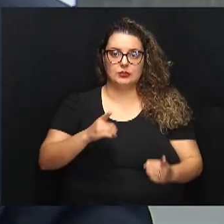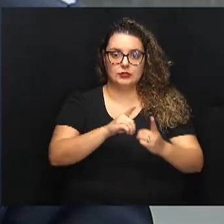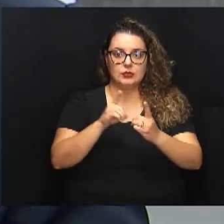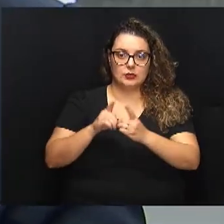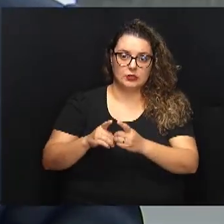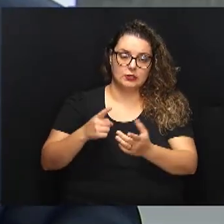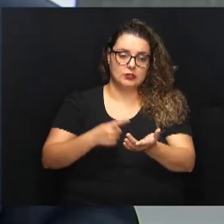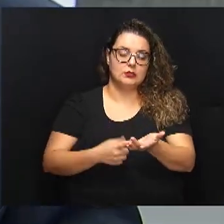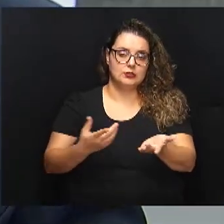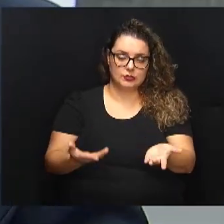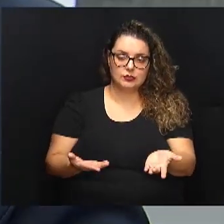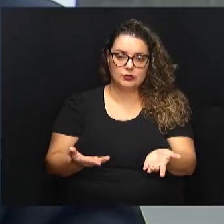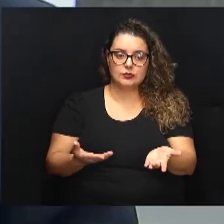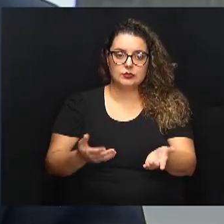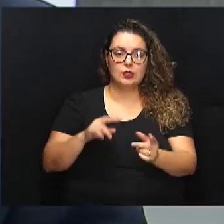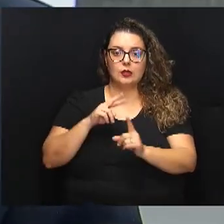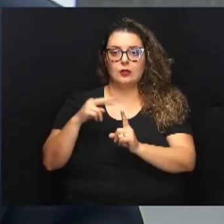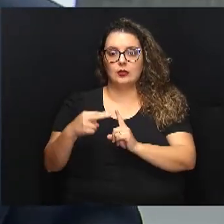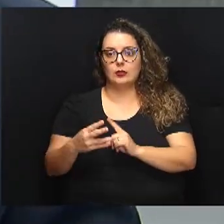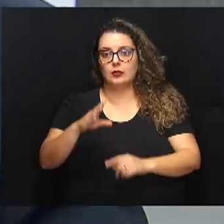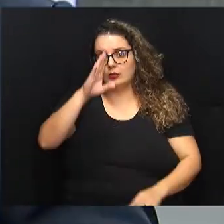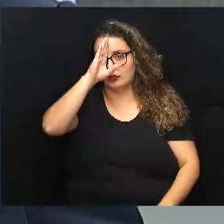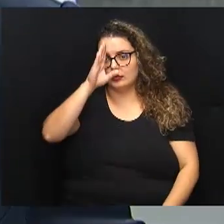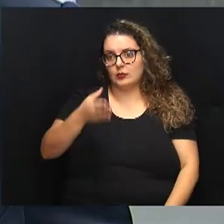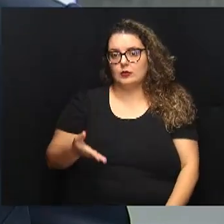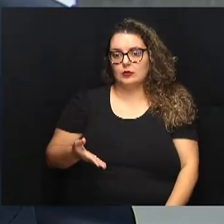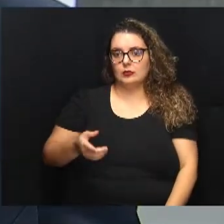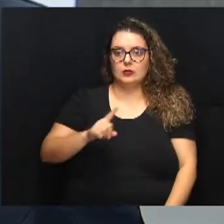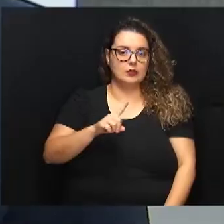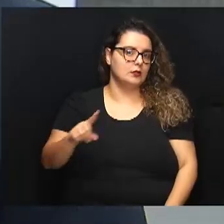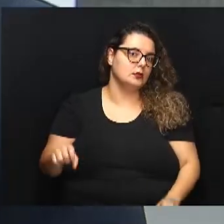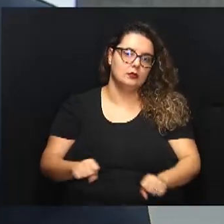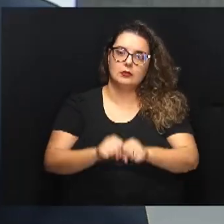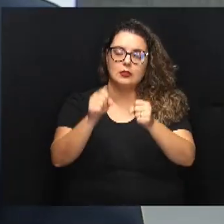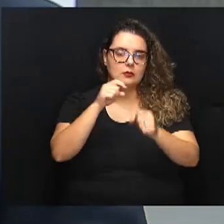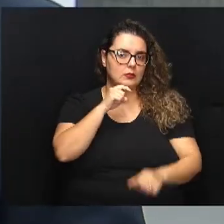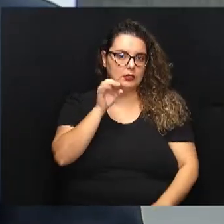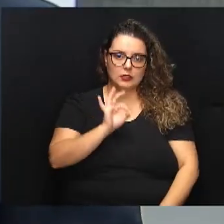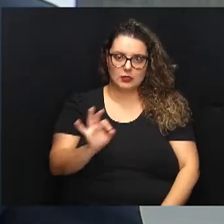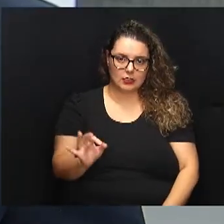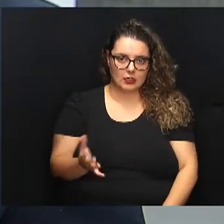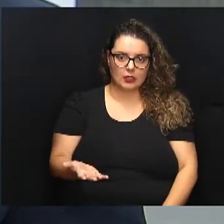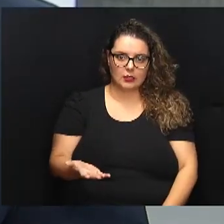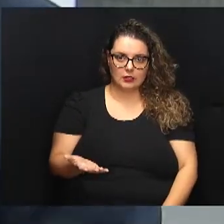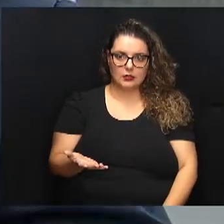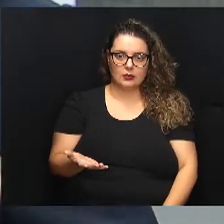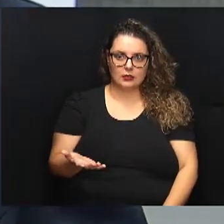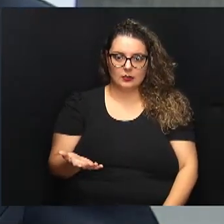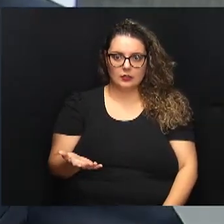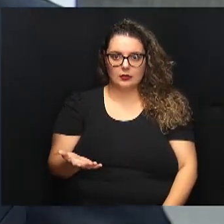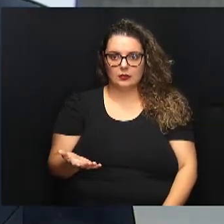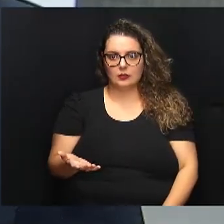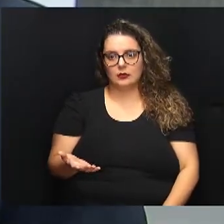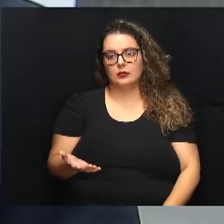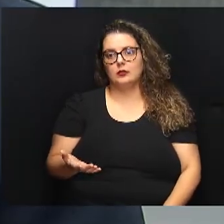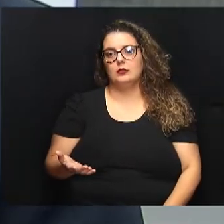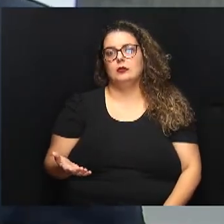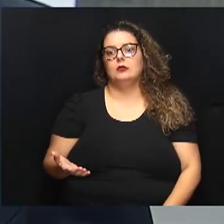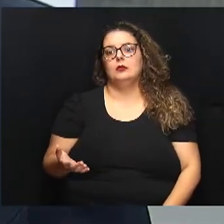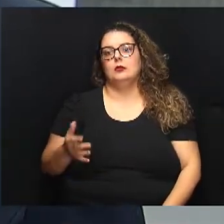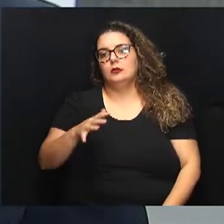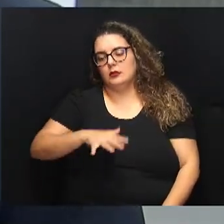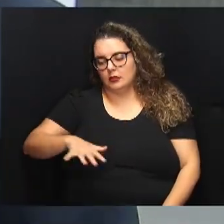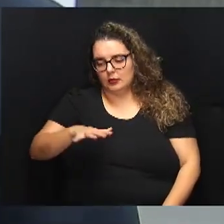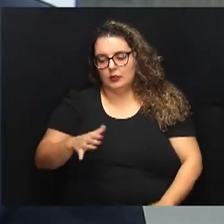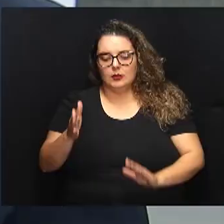né? Do ponto de vista, principalmente, que não vai quebrar ninguém, né? Que as forças produtivas brasileiras, o